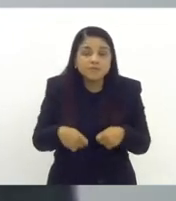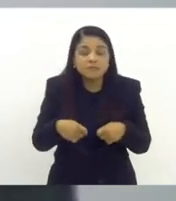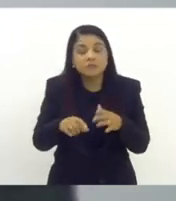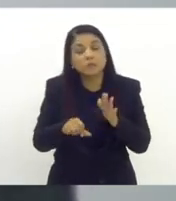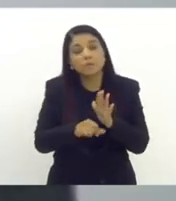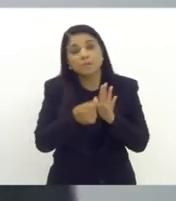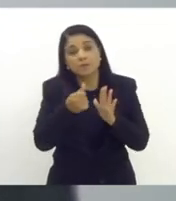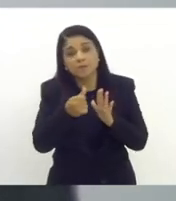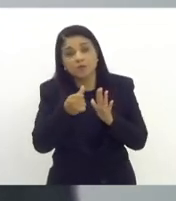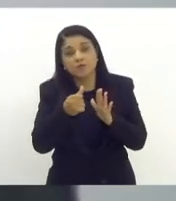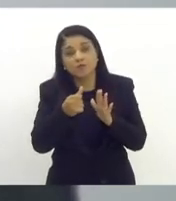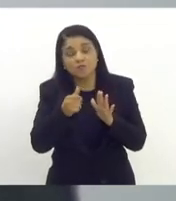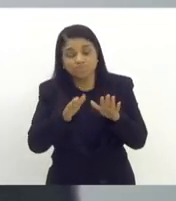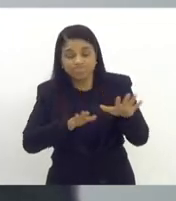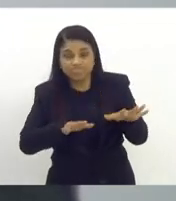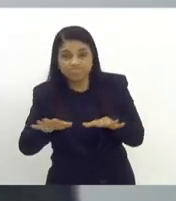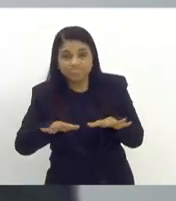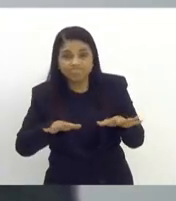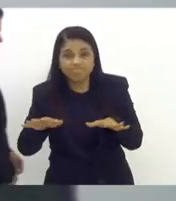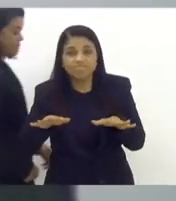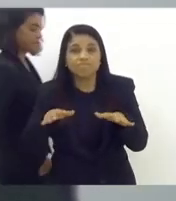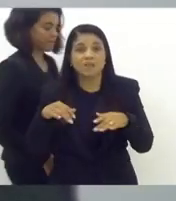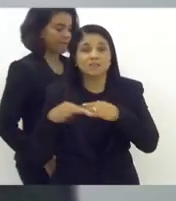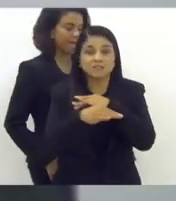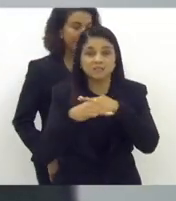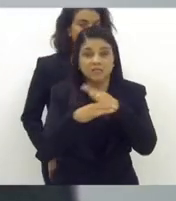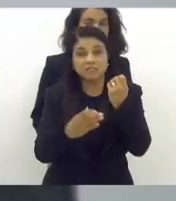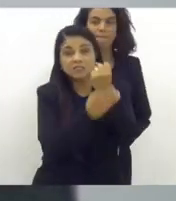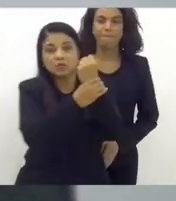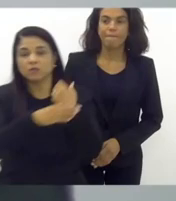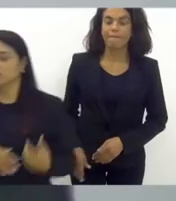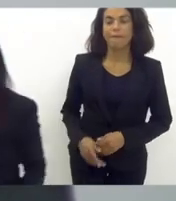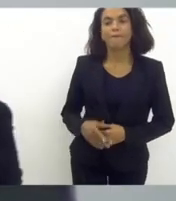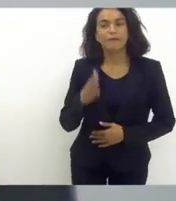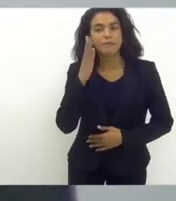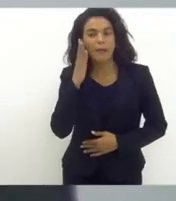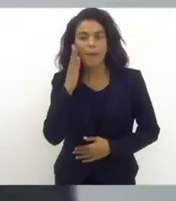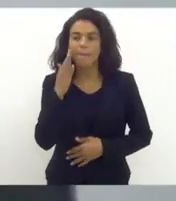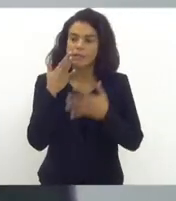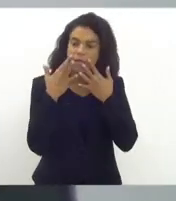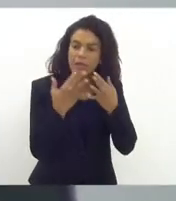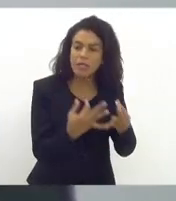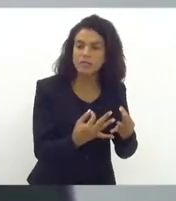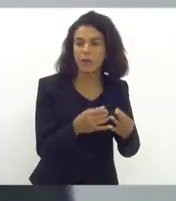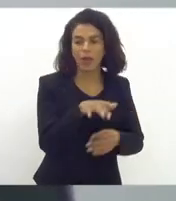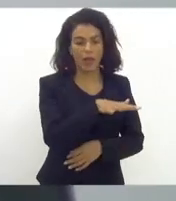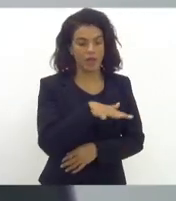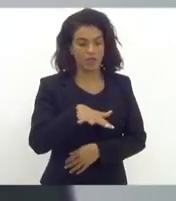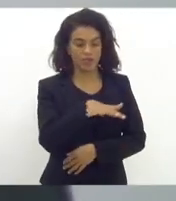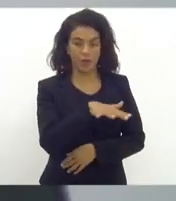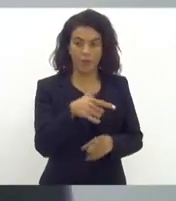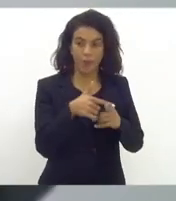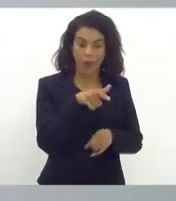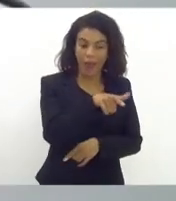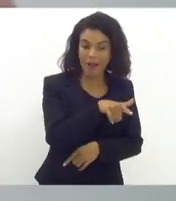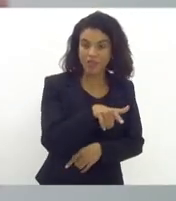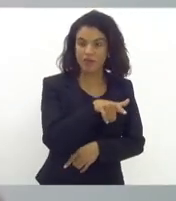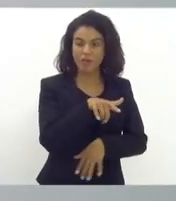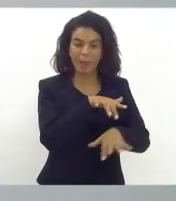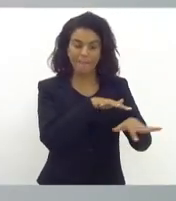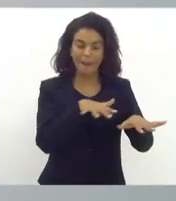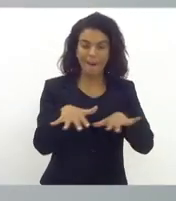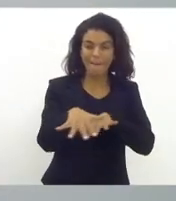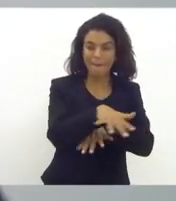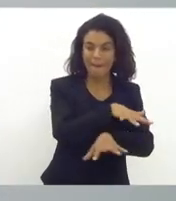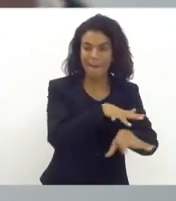para você viabilizar o funcionamento da cidade segundo da segurança pública tem que saber Ó tem que dar uma atenção naquela região porque aquela região vai estar afetada durante